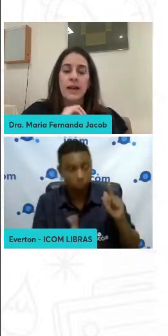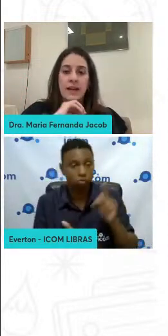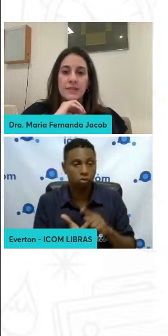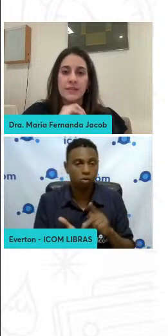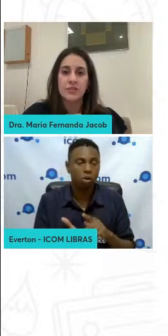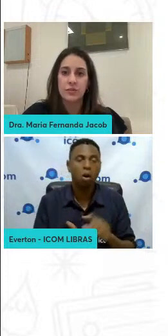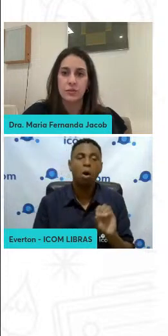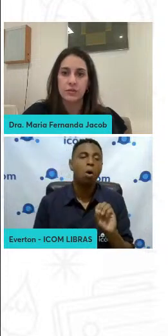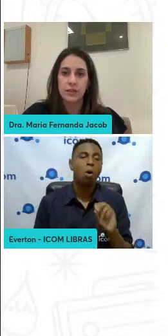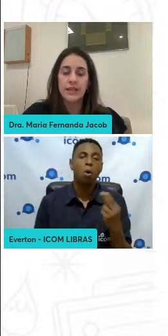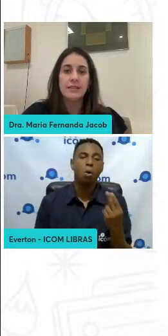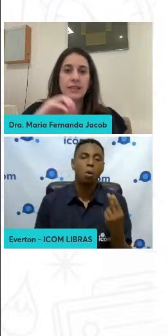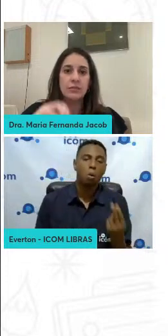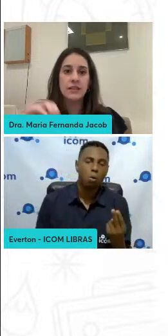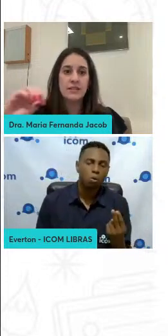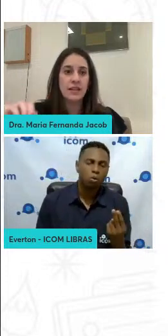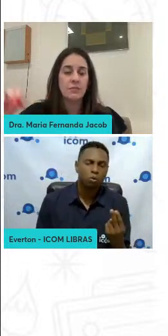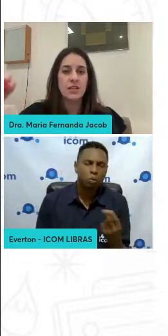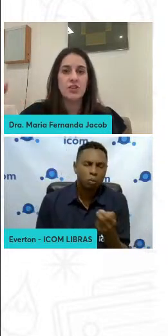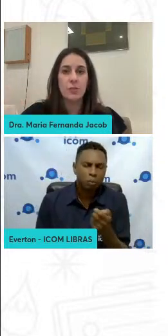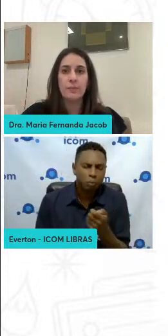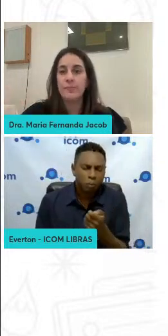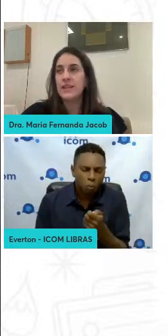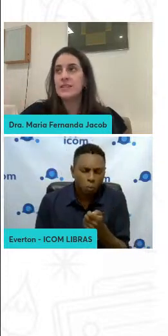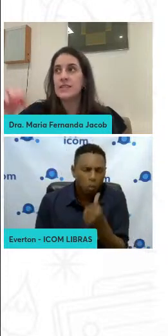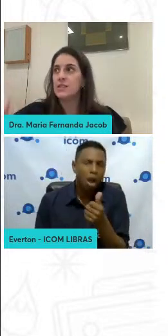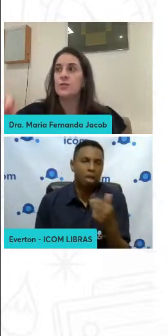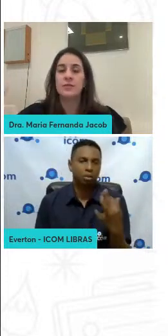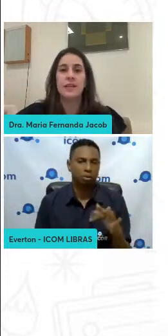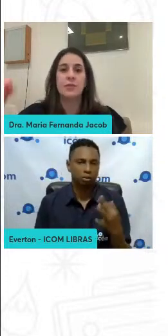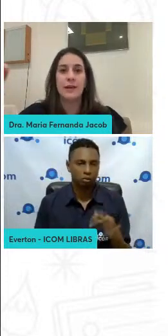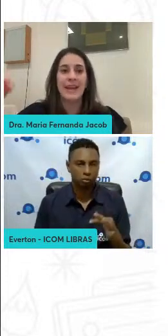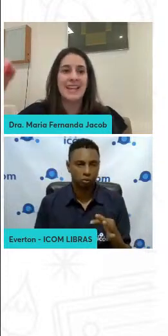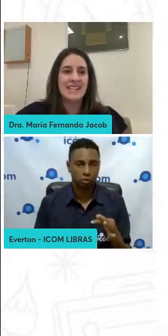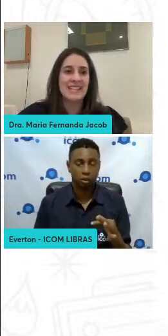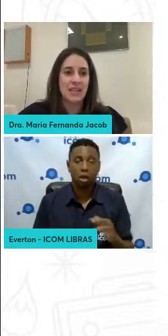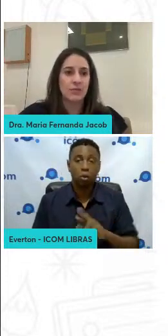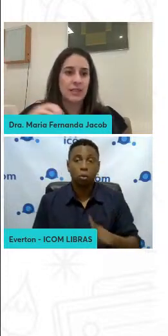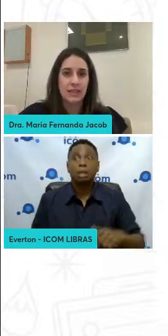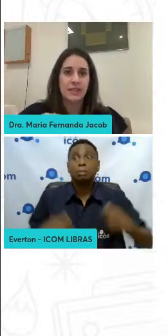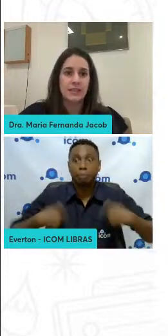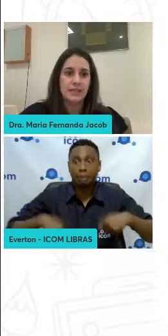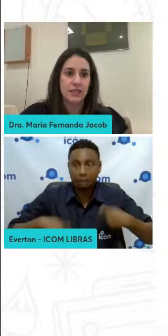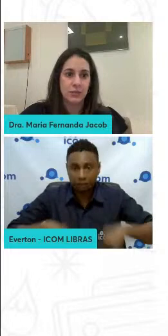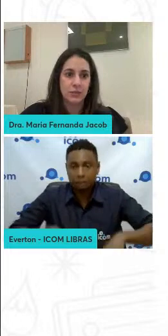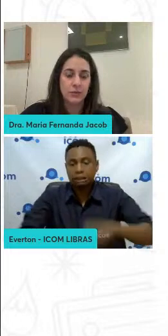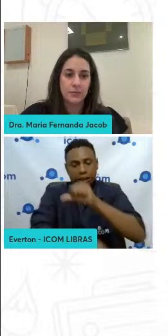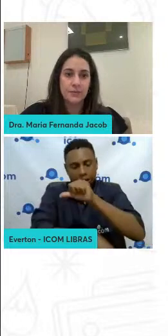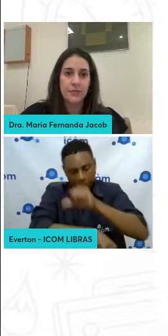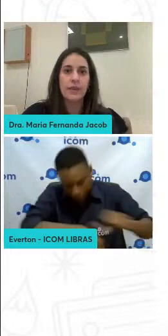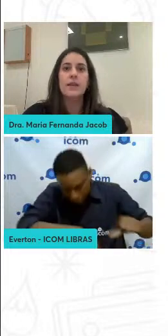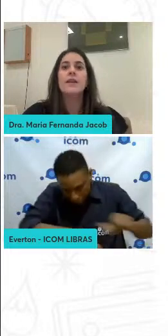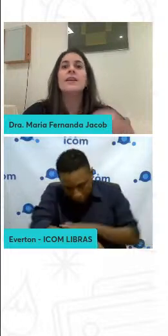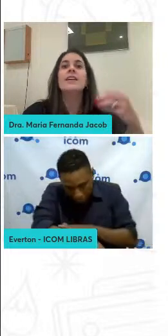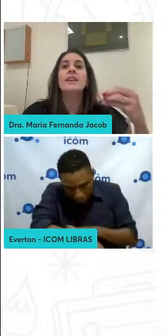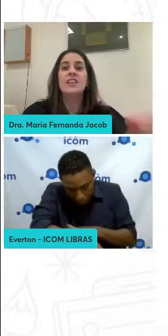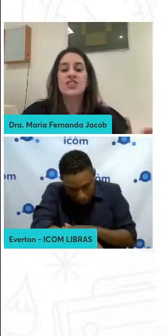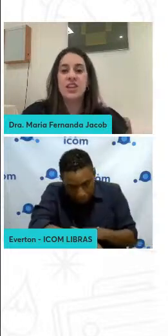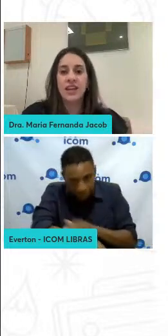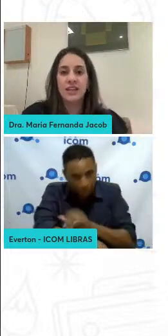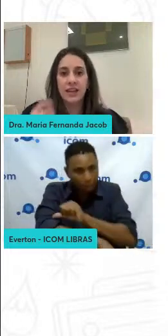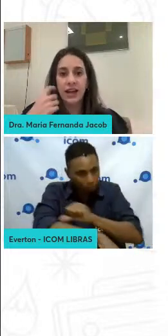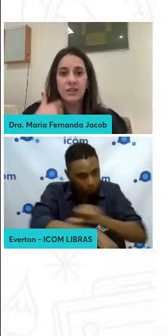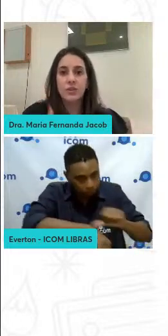uma ameaça de dor. Não necessariamente eu preciso ter uma lesão naquele tecido